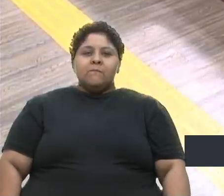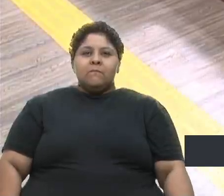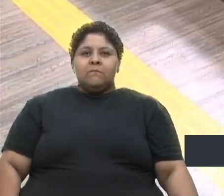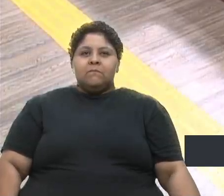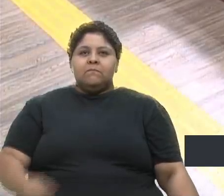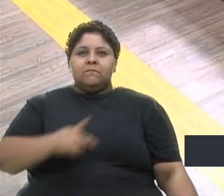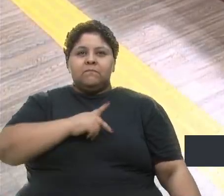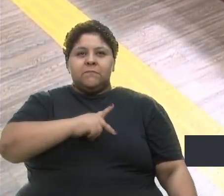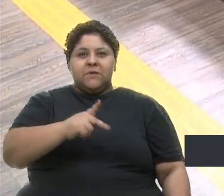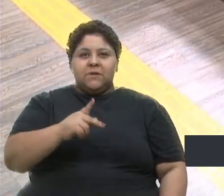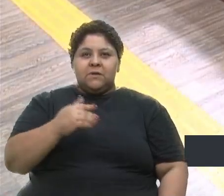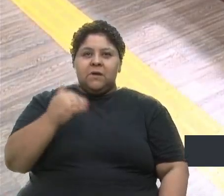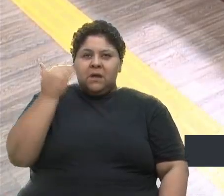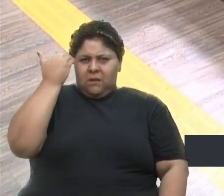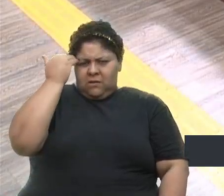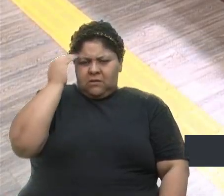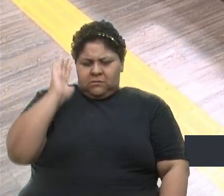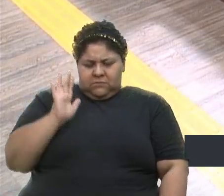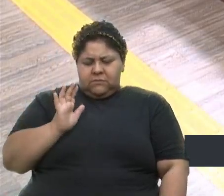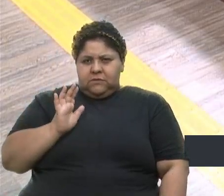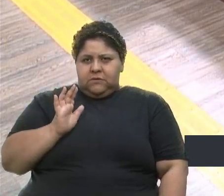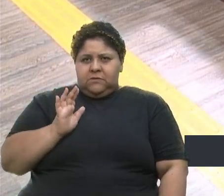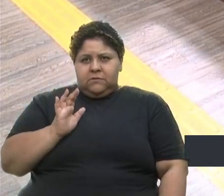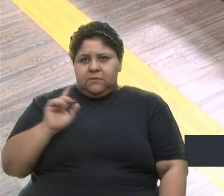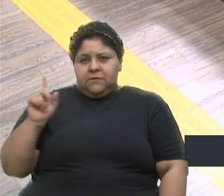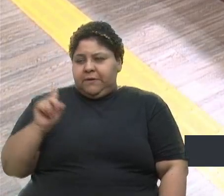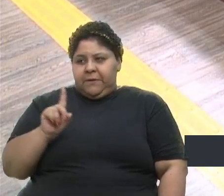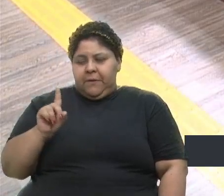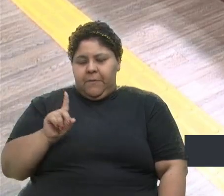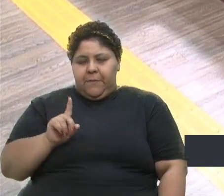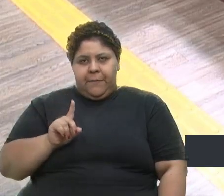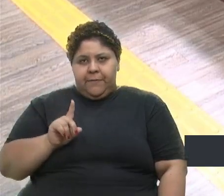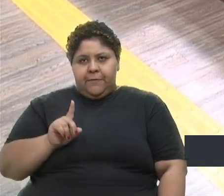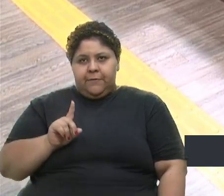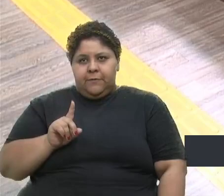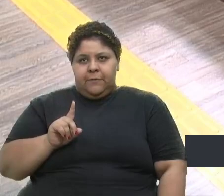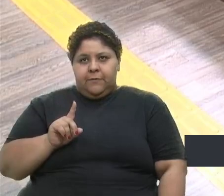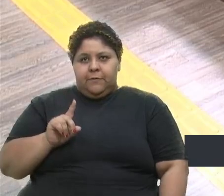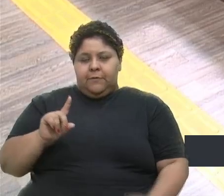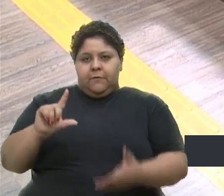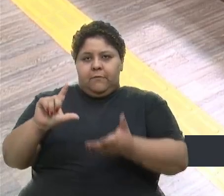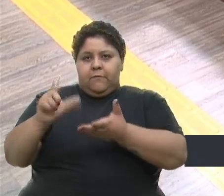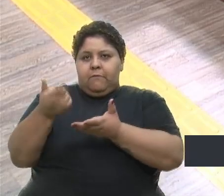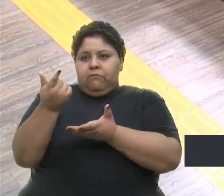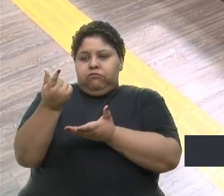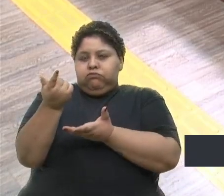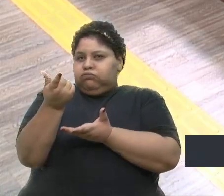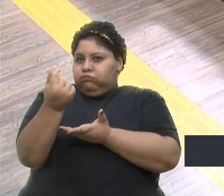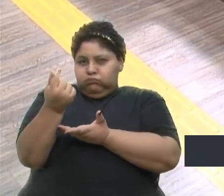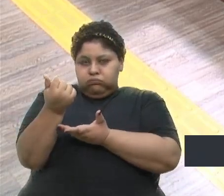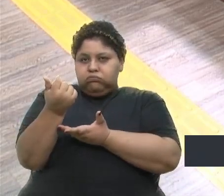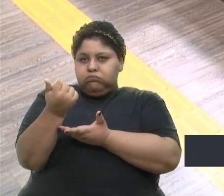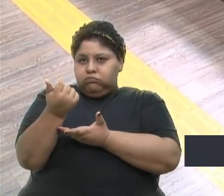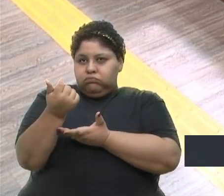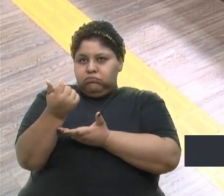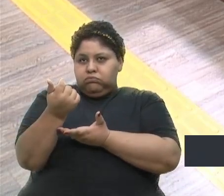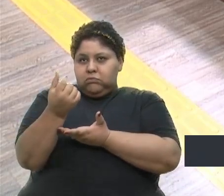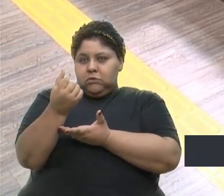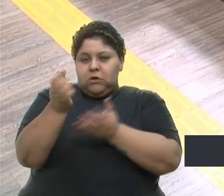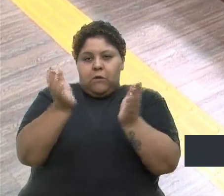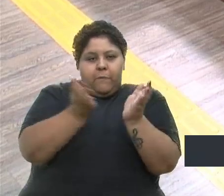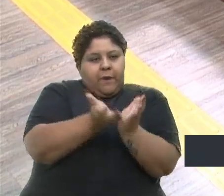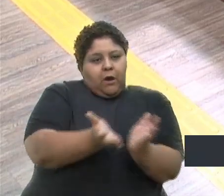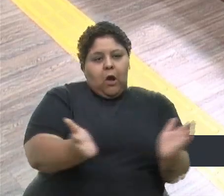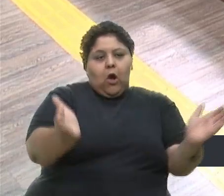Presidente, eu sei que não é para... Esse recurso não é para container, não é